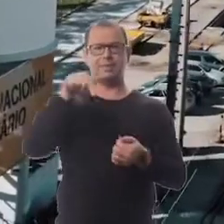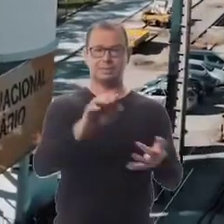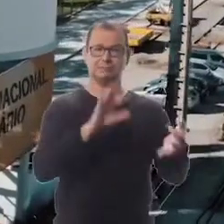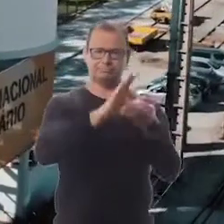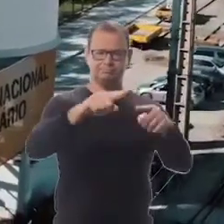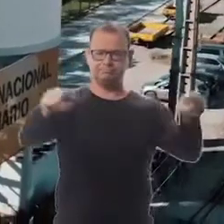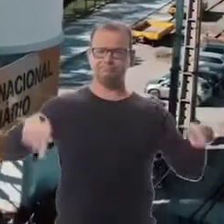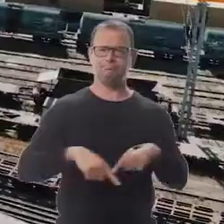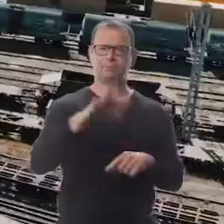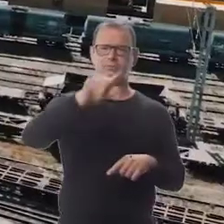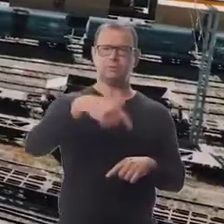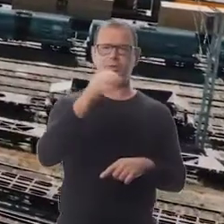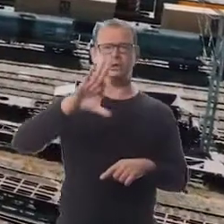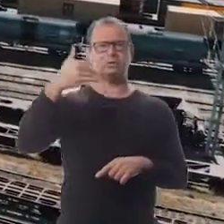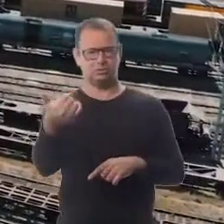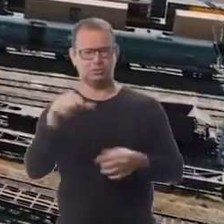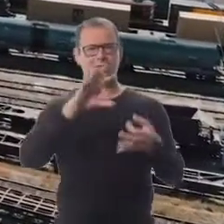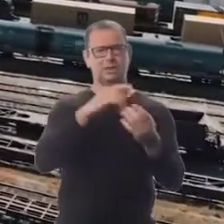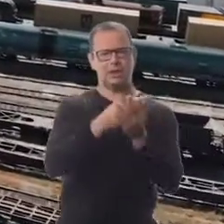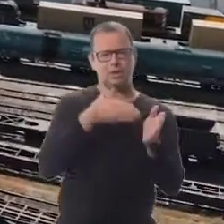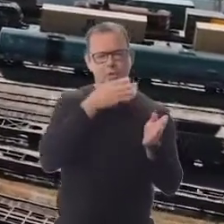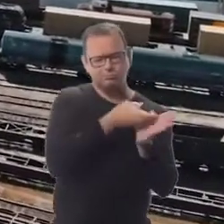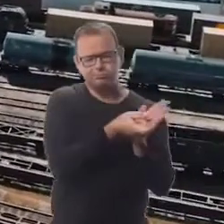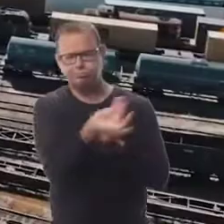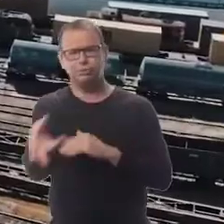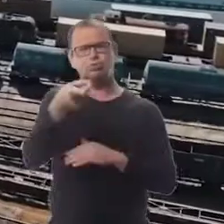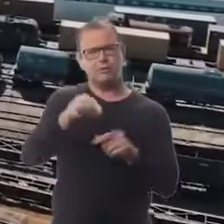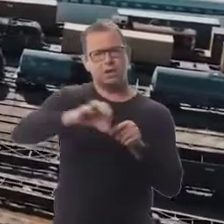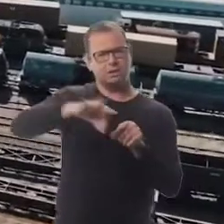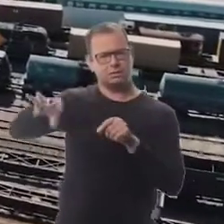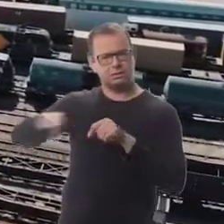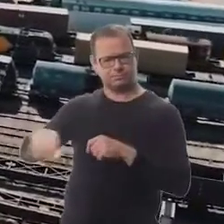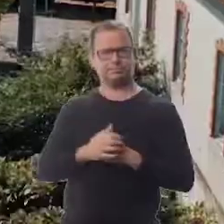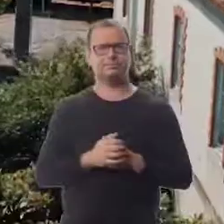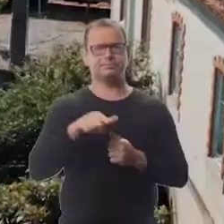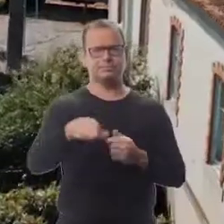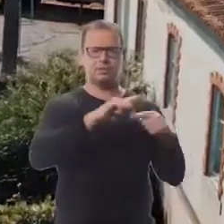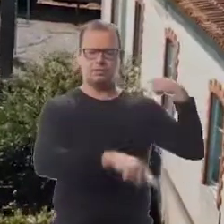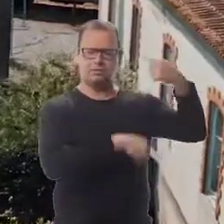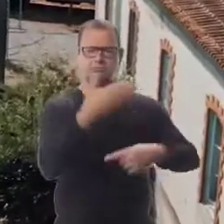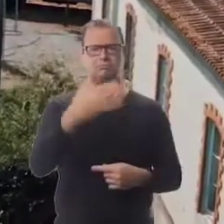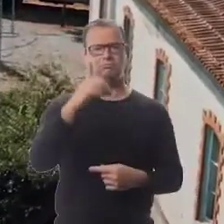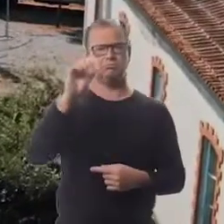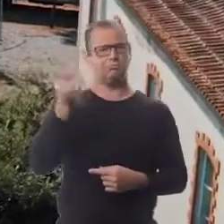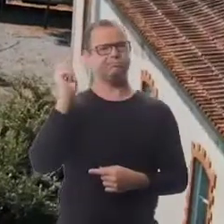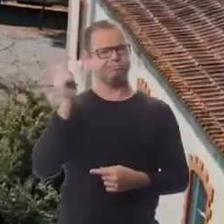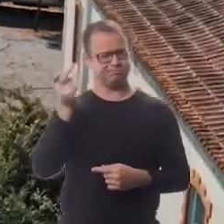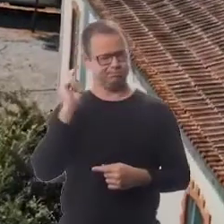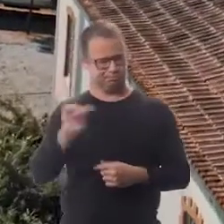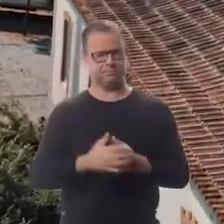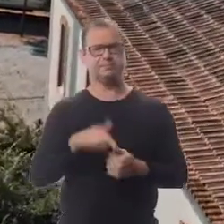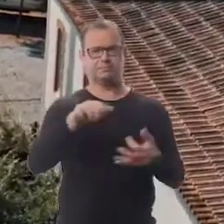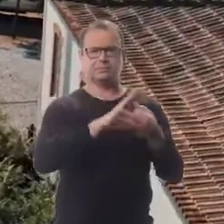Entroncamento, numa área de 4 hectares e meio que comporta 19 linhas ferroviárias. Com um legado com 160